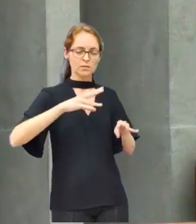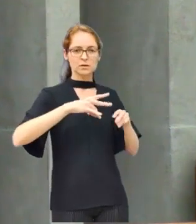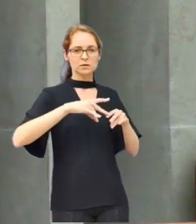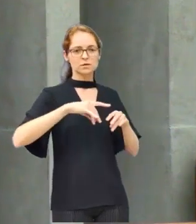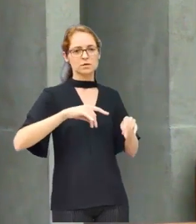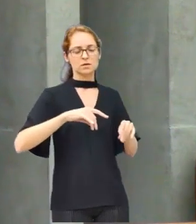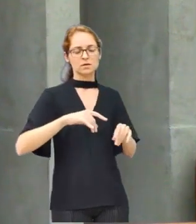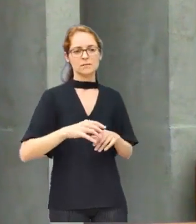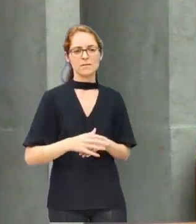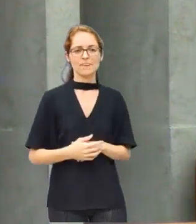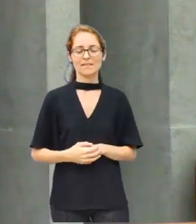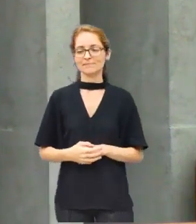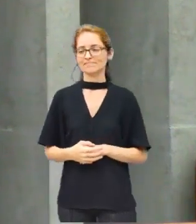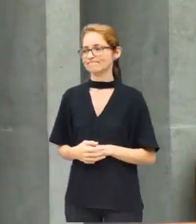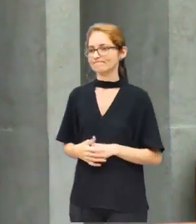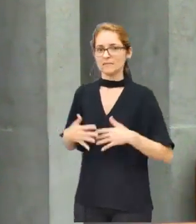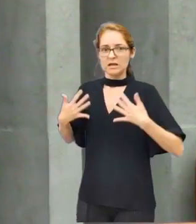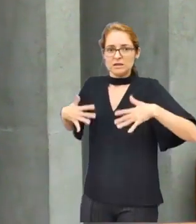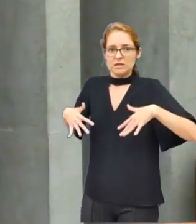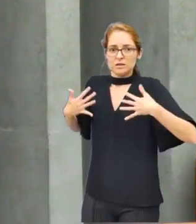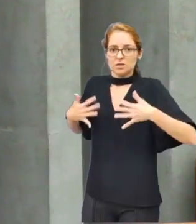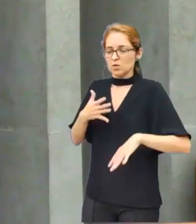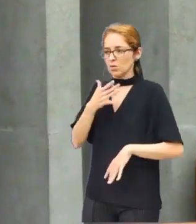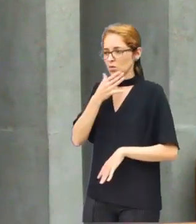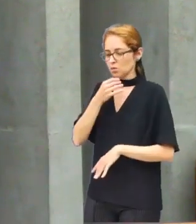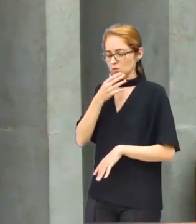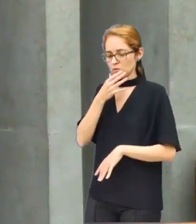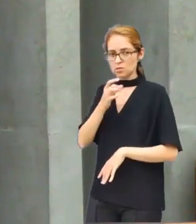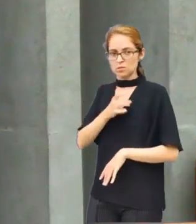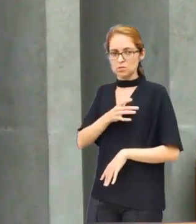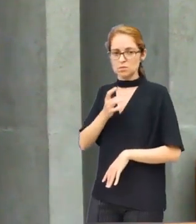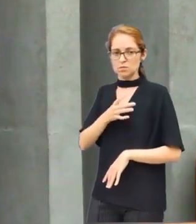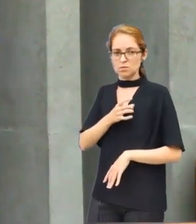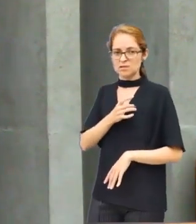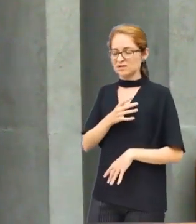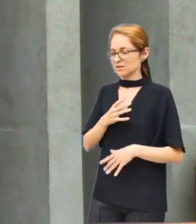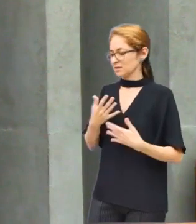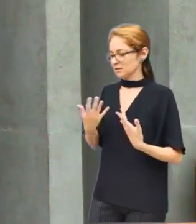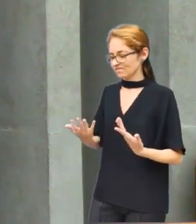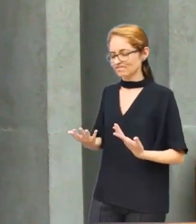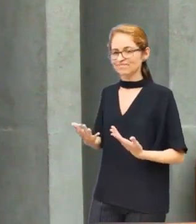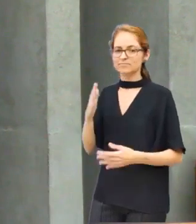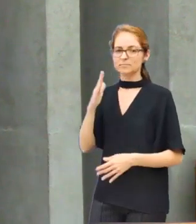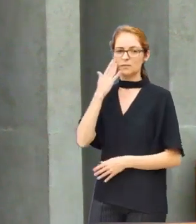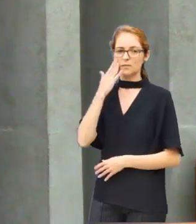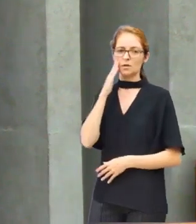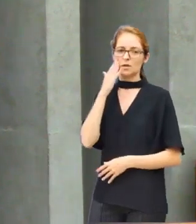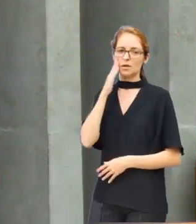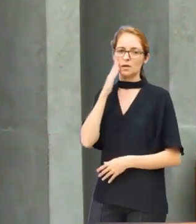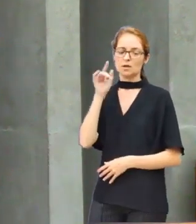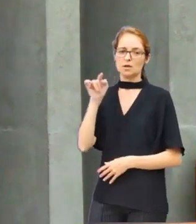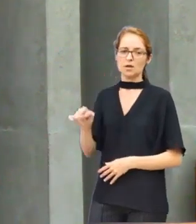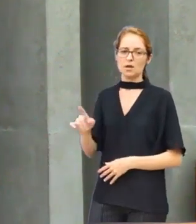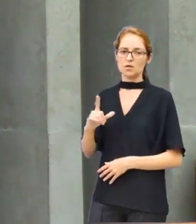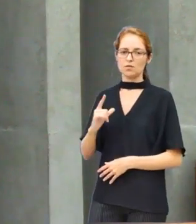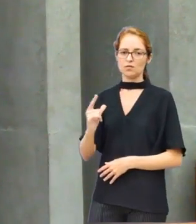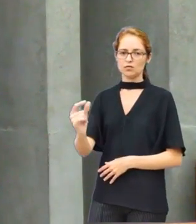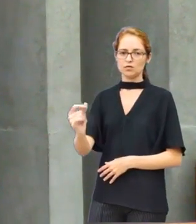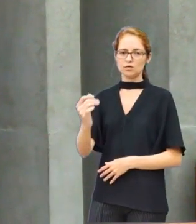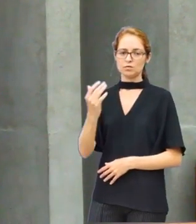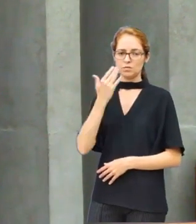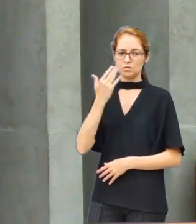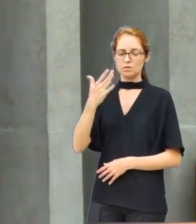grande temor e disseram, o que é isso que fizeste? E eles entenderam que aquele homem fugia da presença do